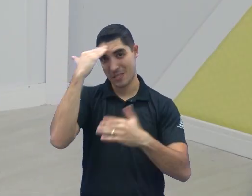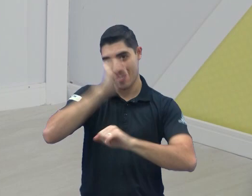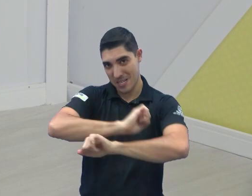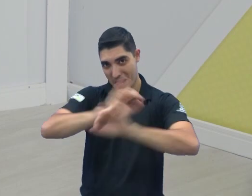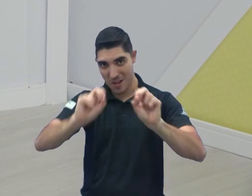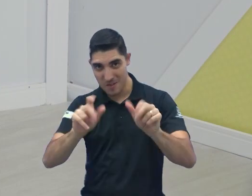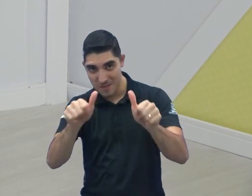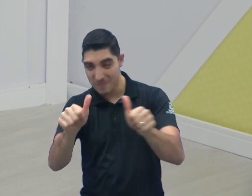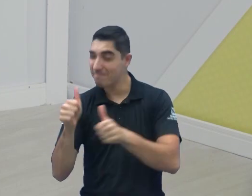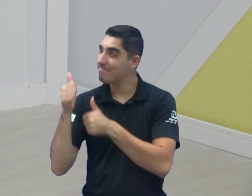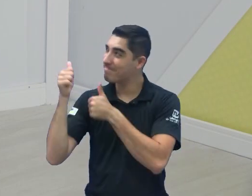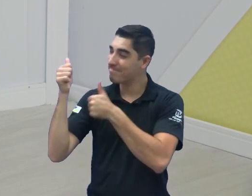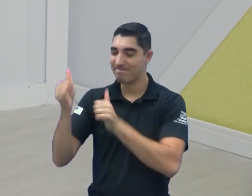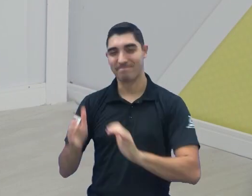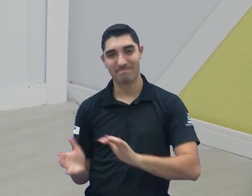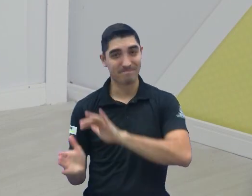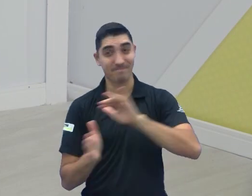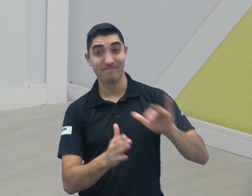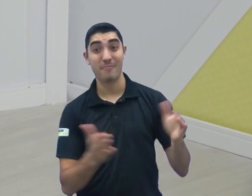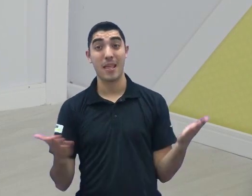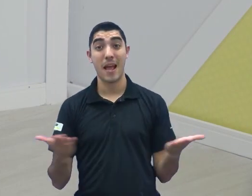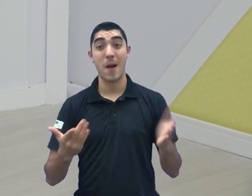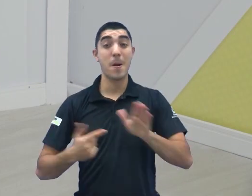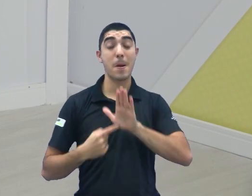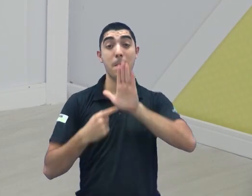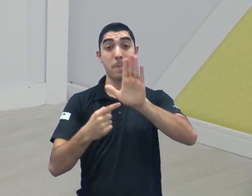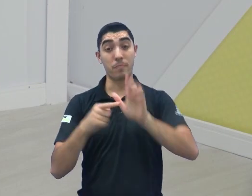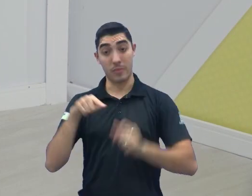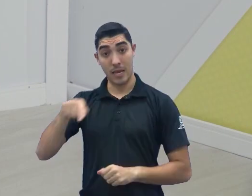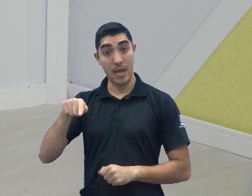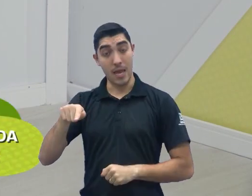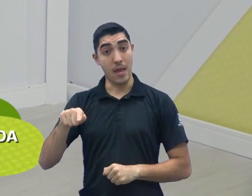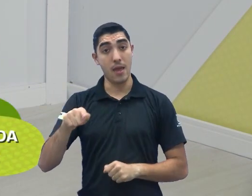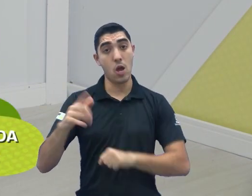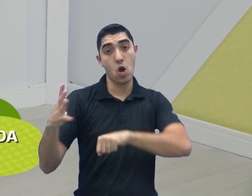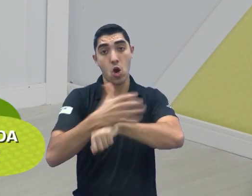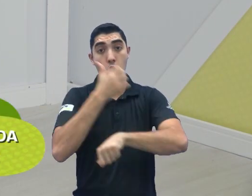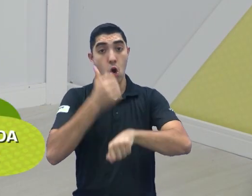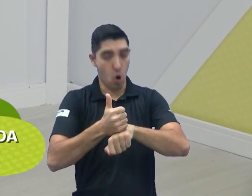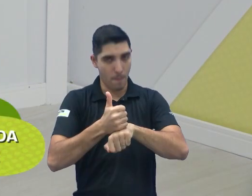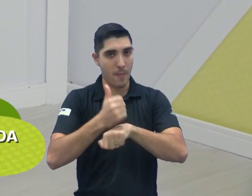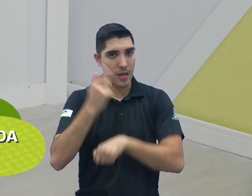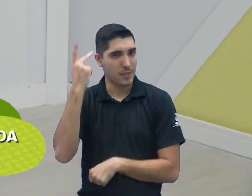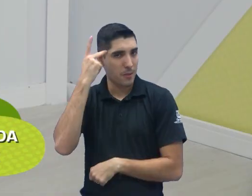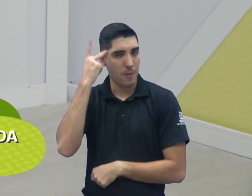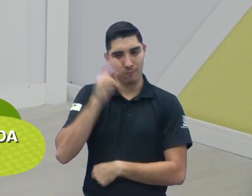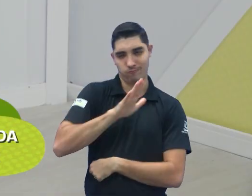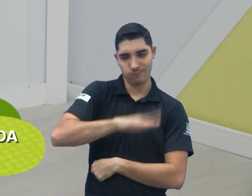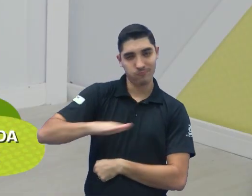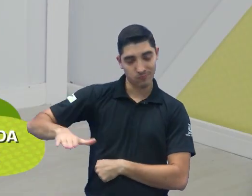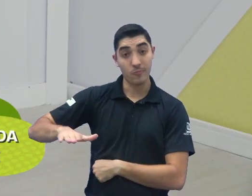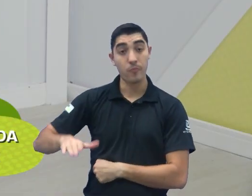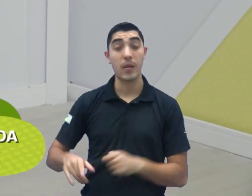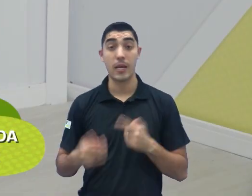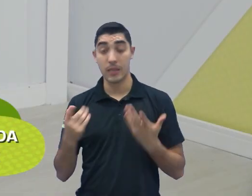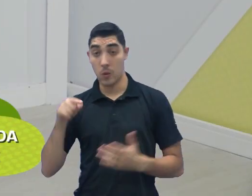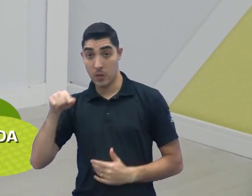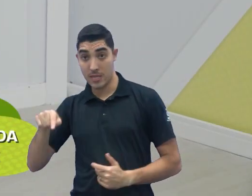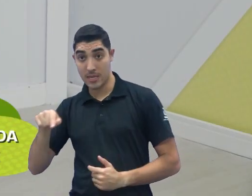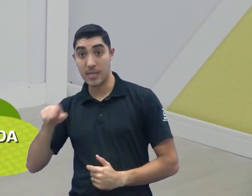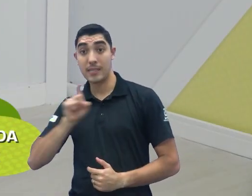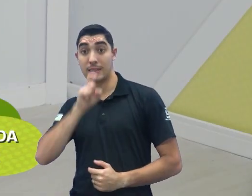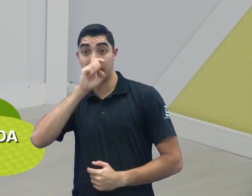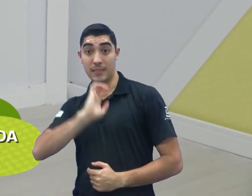Olha só, a gente começa o Hora de hoje falando de Copa São Paulo de Futebol Júnior. São José e Botafogo do Rio, decidiram